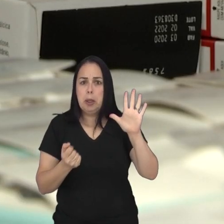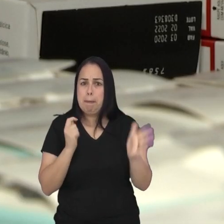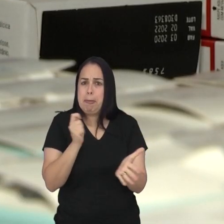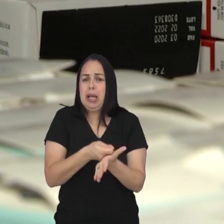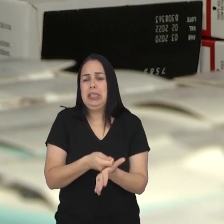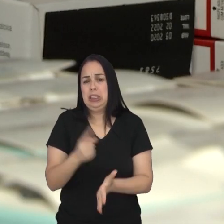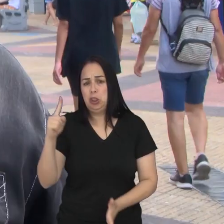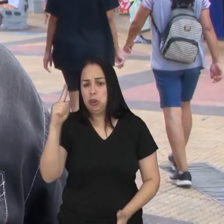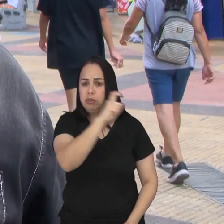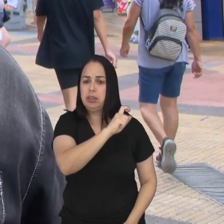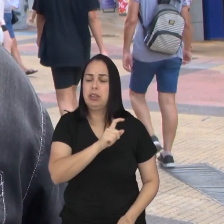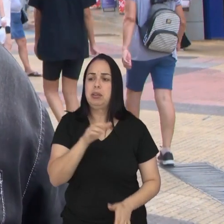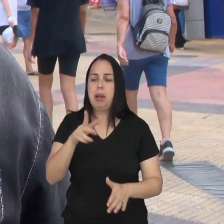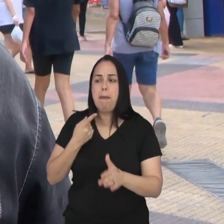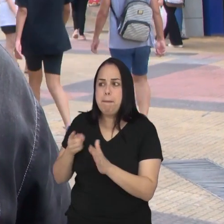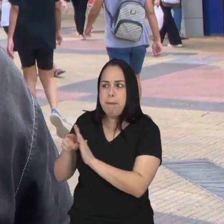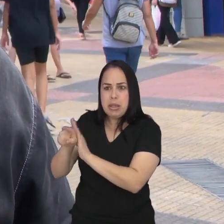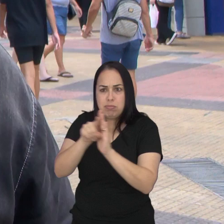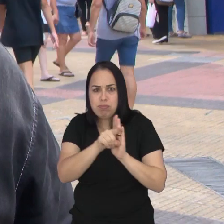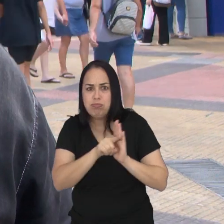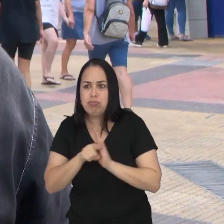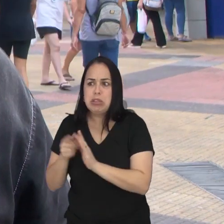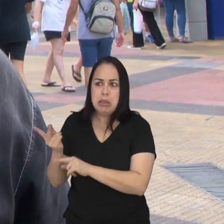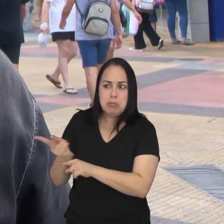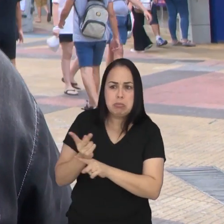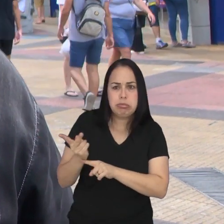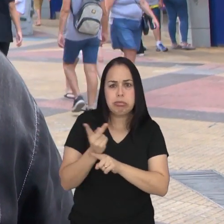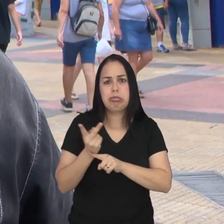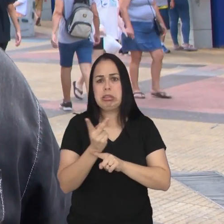é muito alto. A gente pesquisa, às vezes